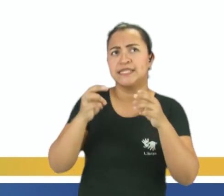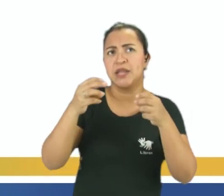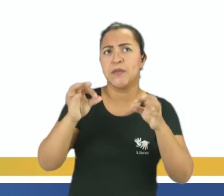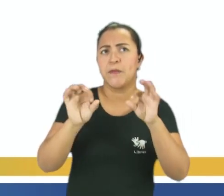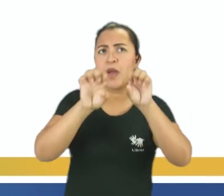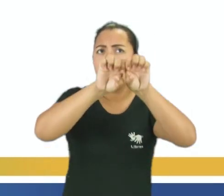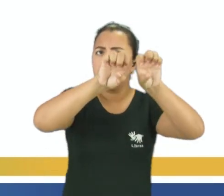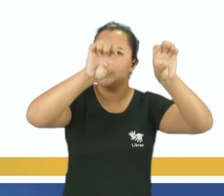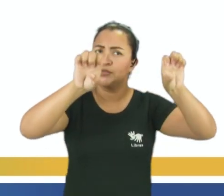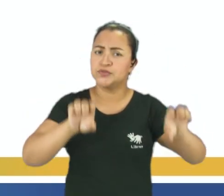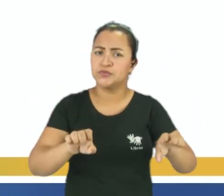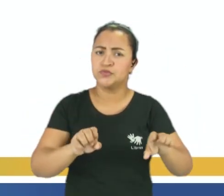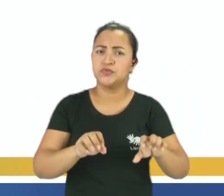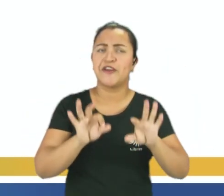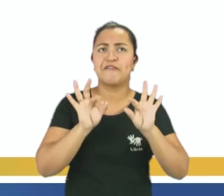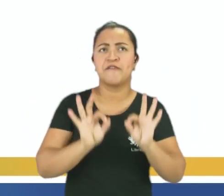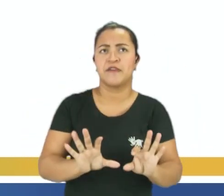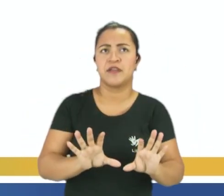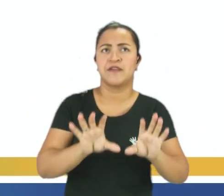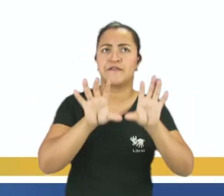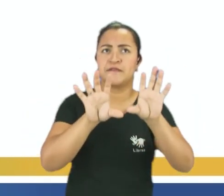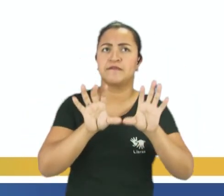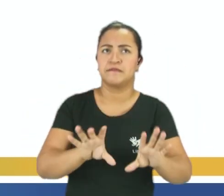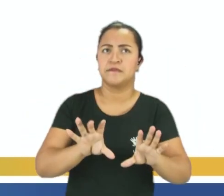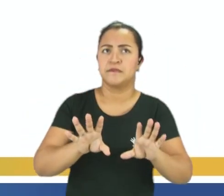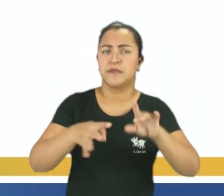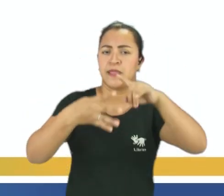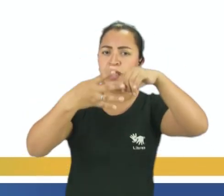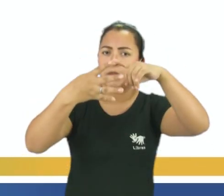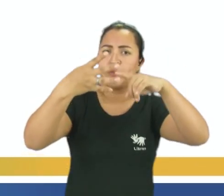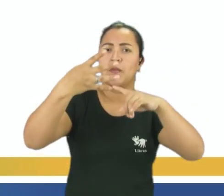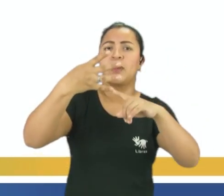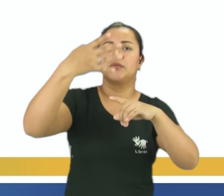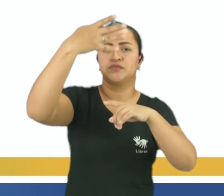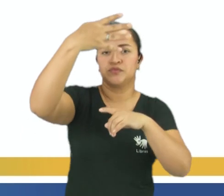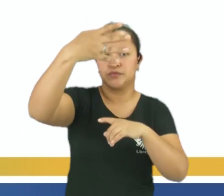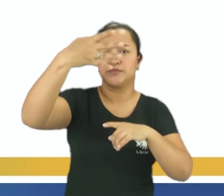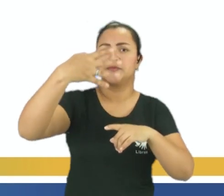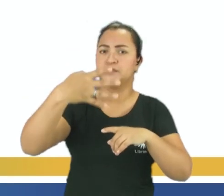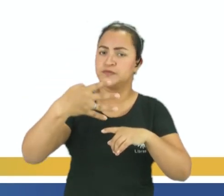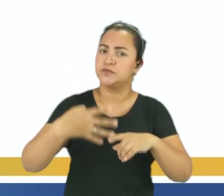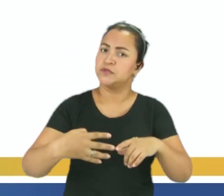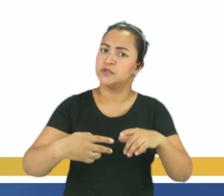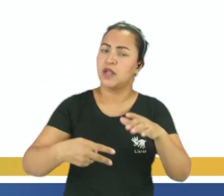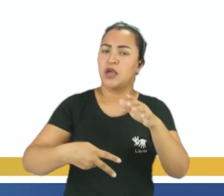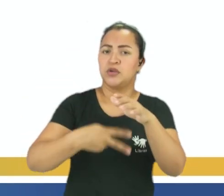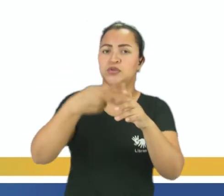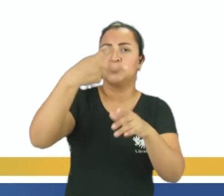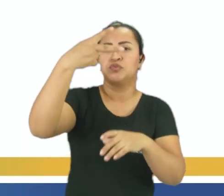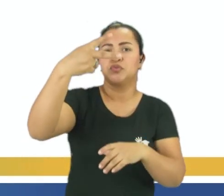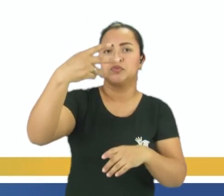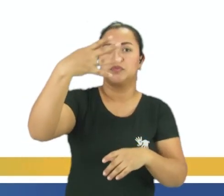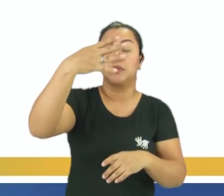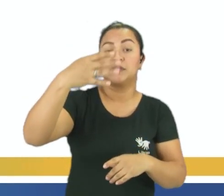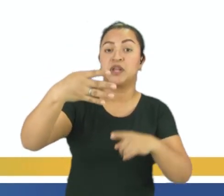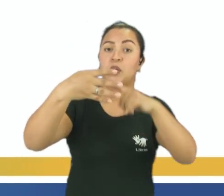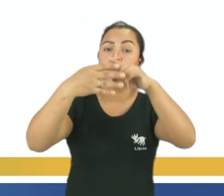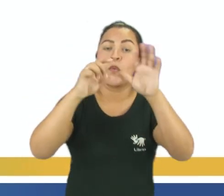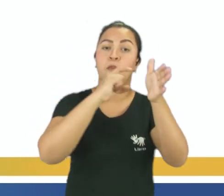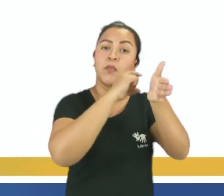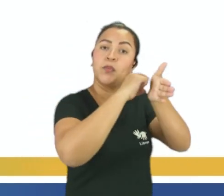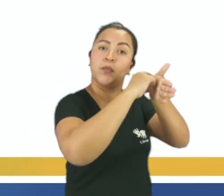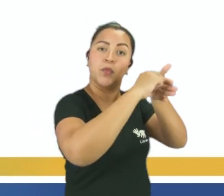ou seja, um poema formado por 4 estrofes, sendo que as 2 primeiras são formadas por quartetos, que